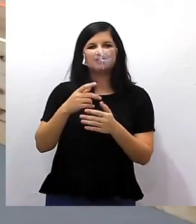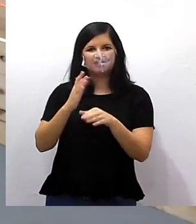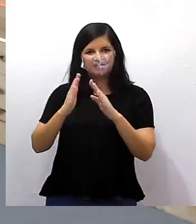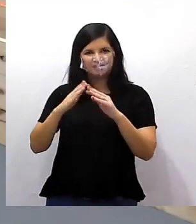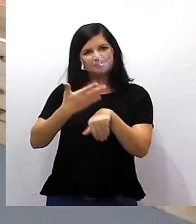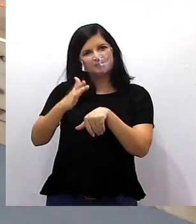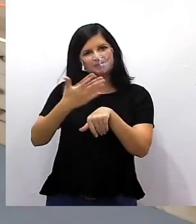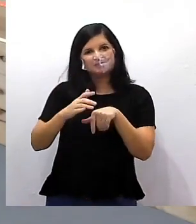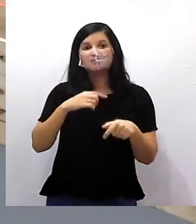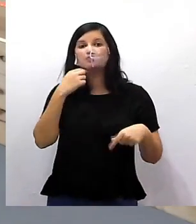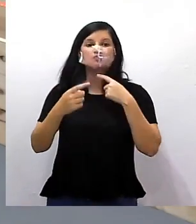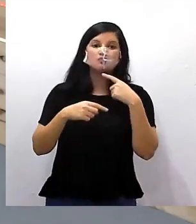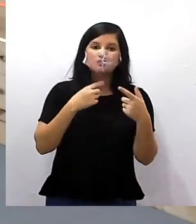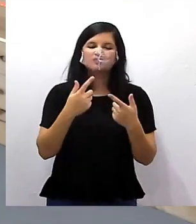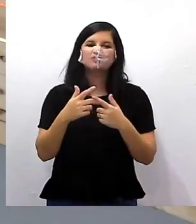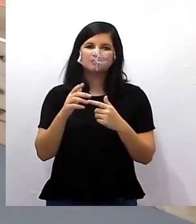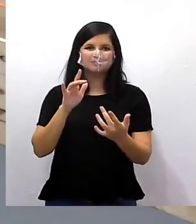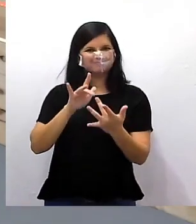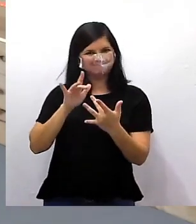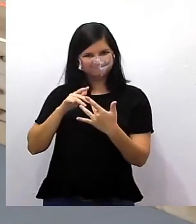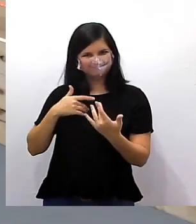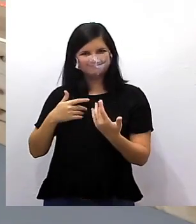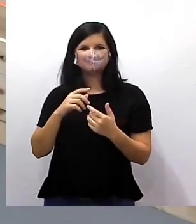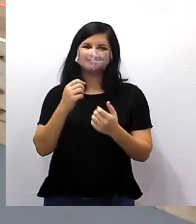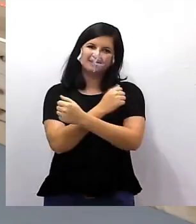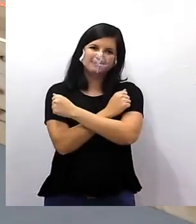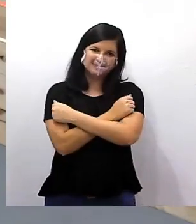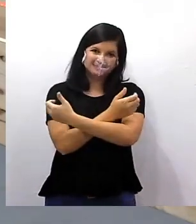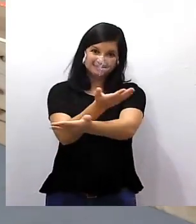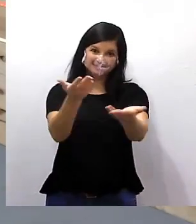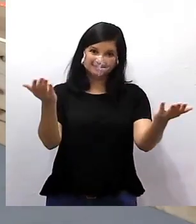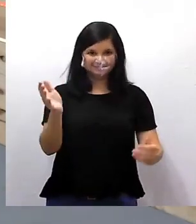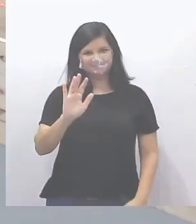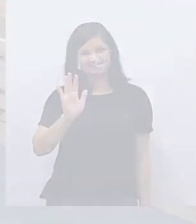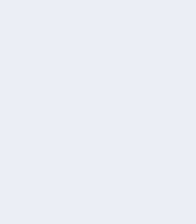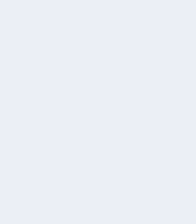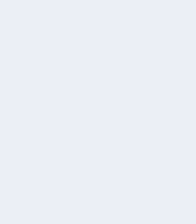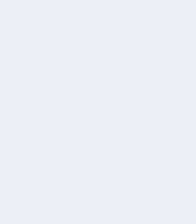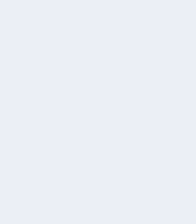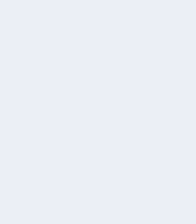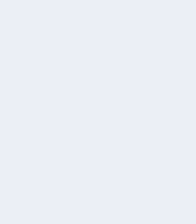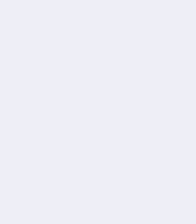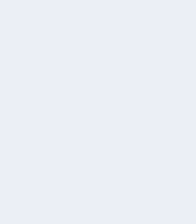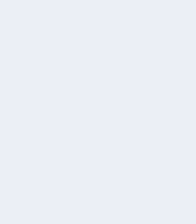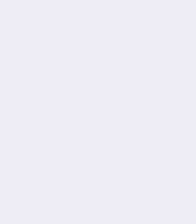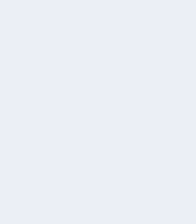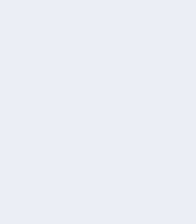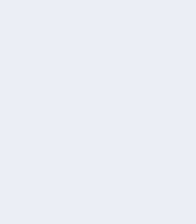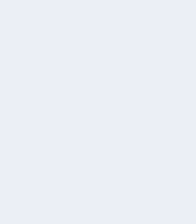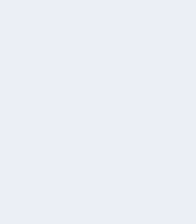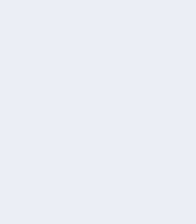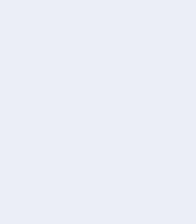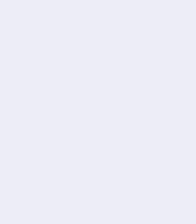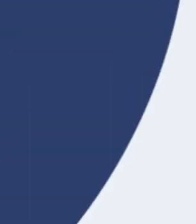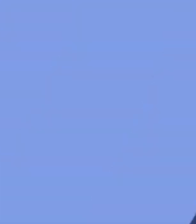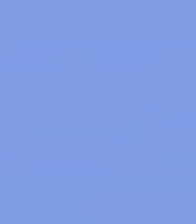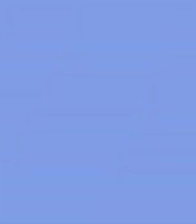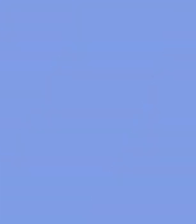em casa, e qualquer dúvida, entre em contato com a gente. Forte abraço para você. Até mais. Música.